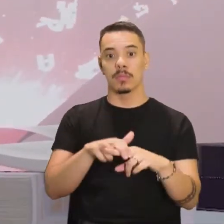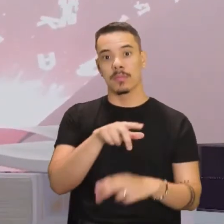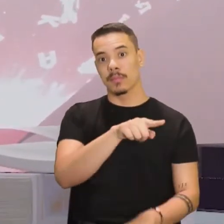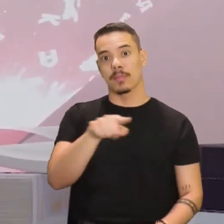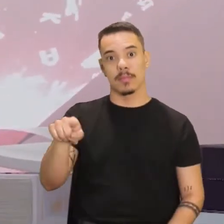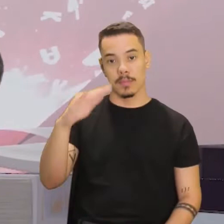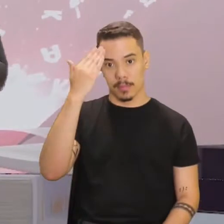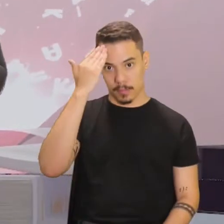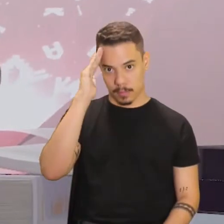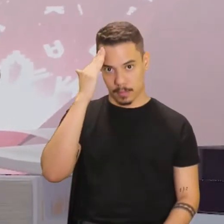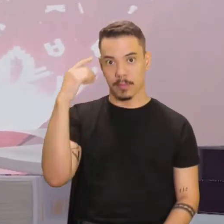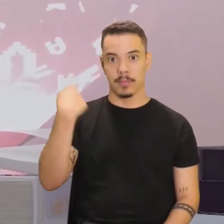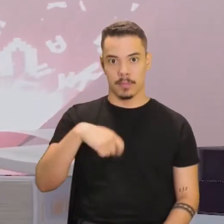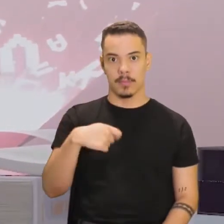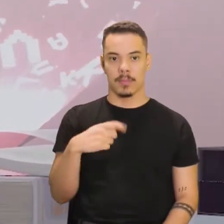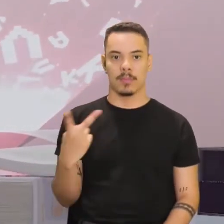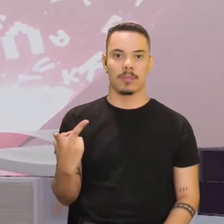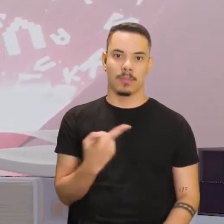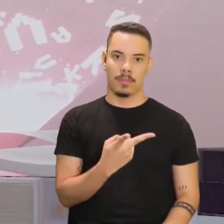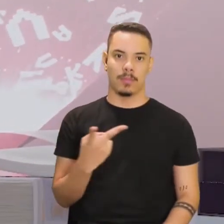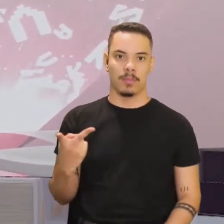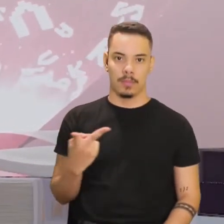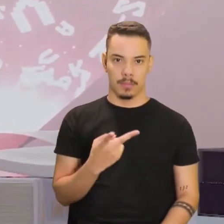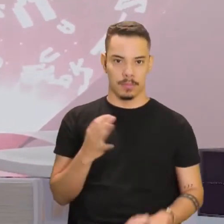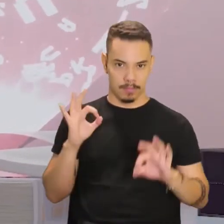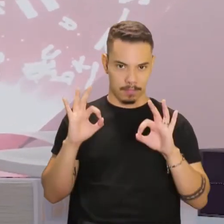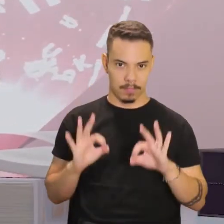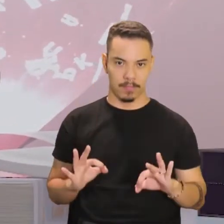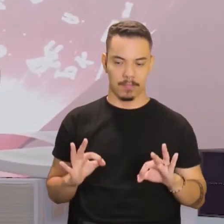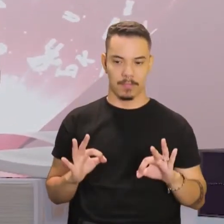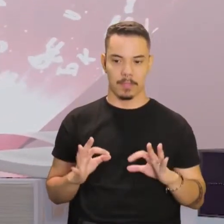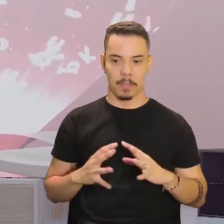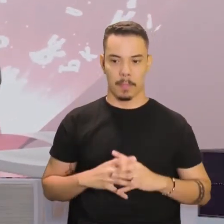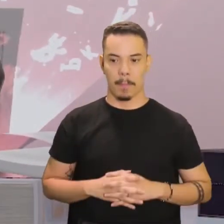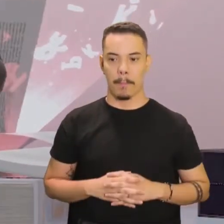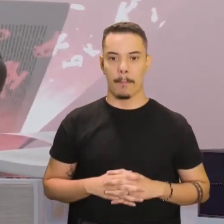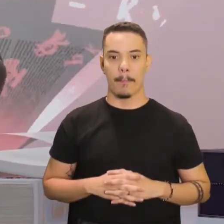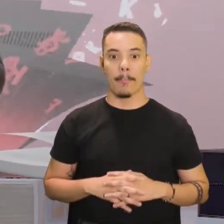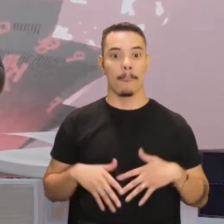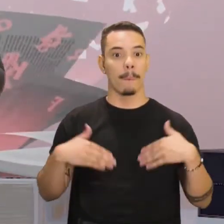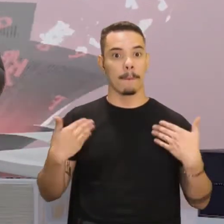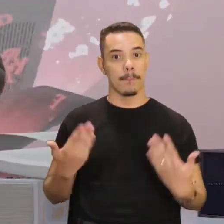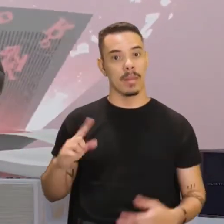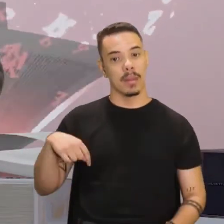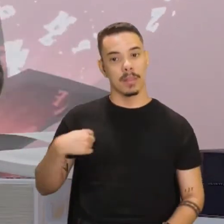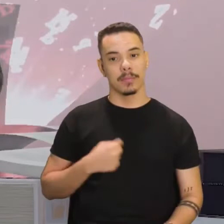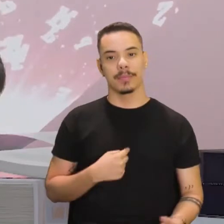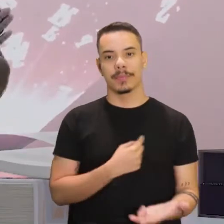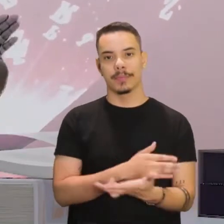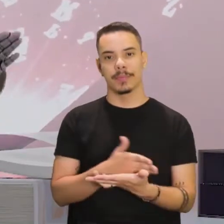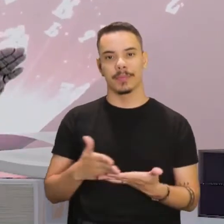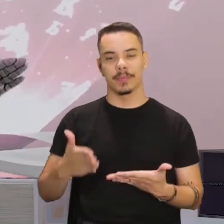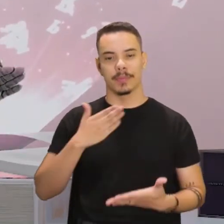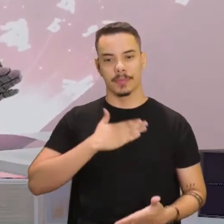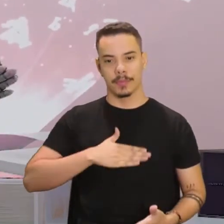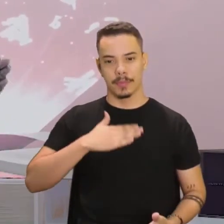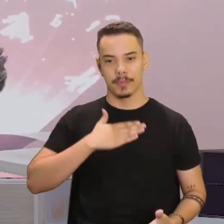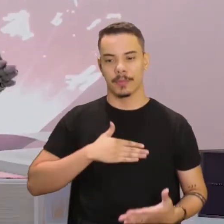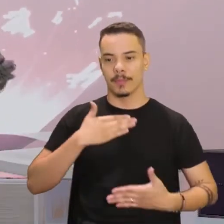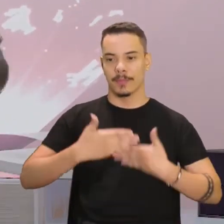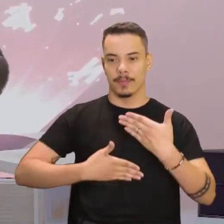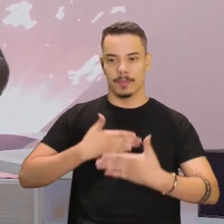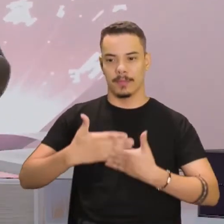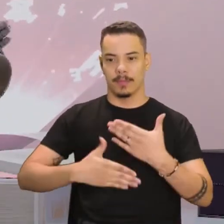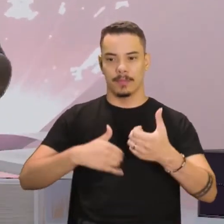a presença das duas belezinha Então nós vamos começar aqui com calma pausadamente